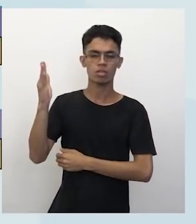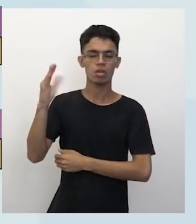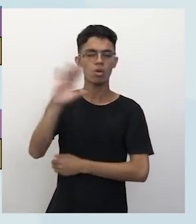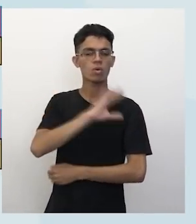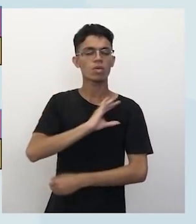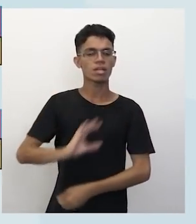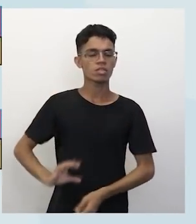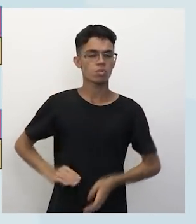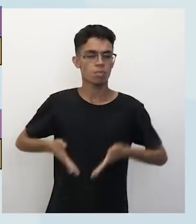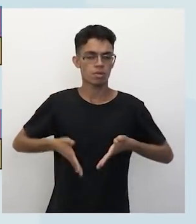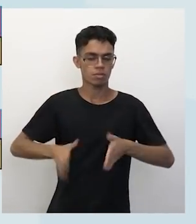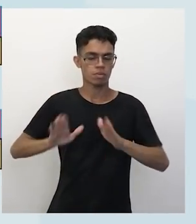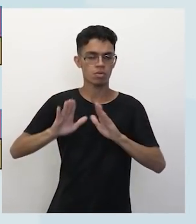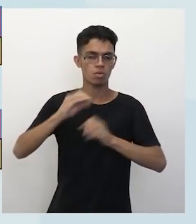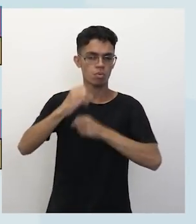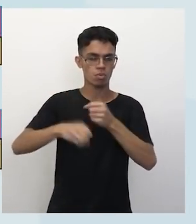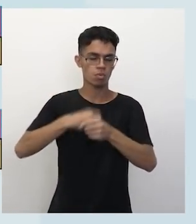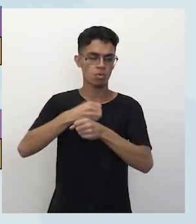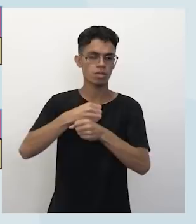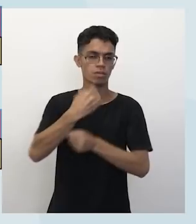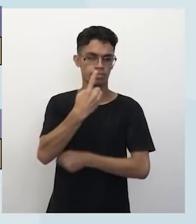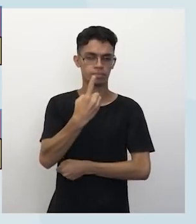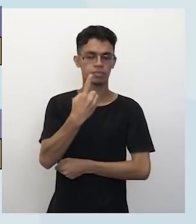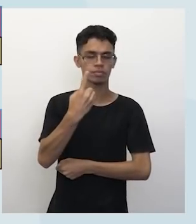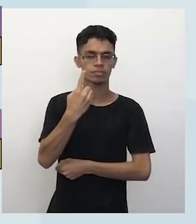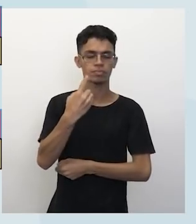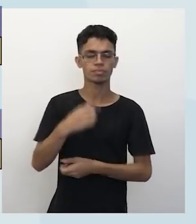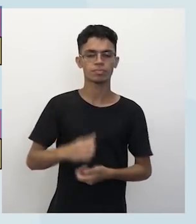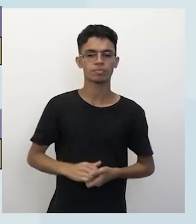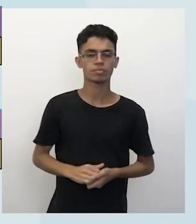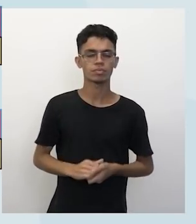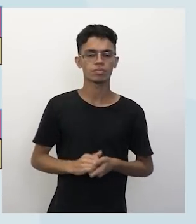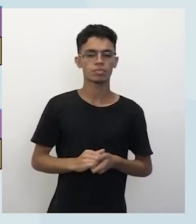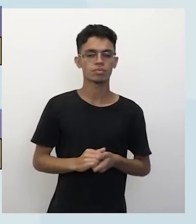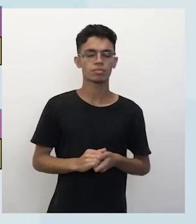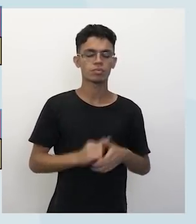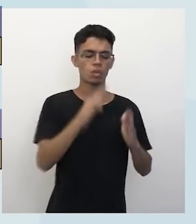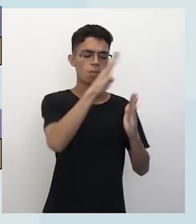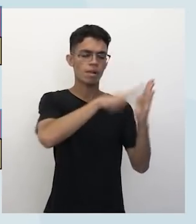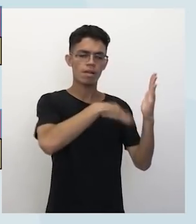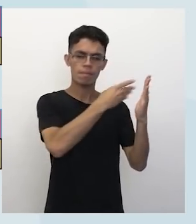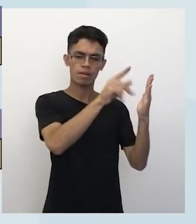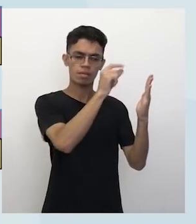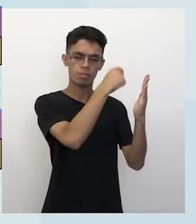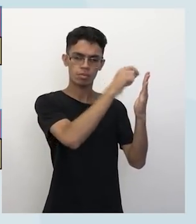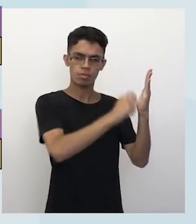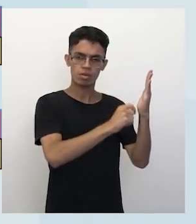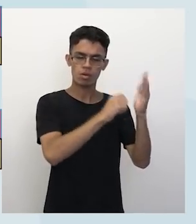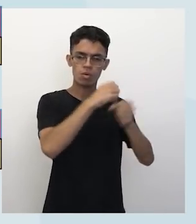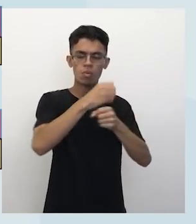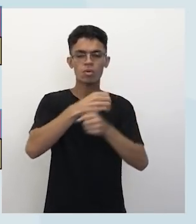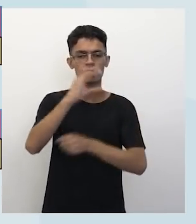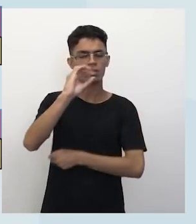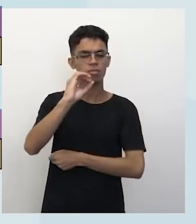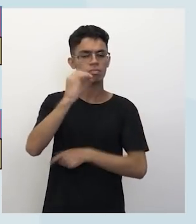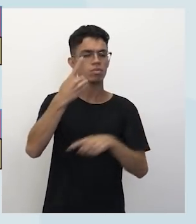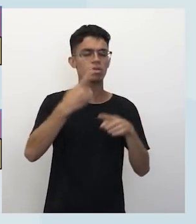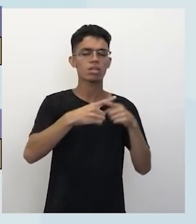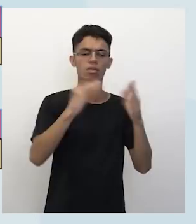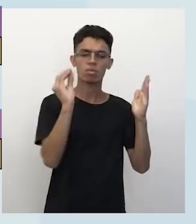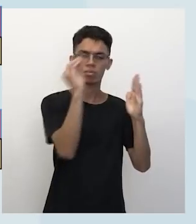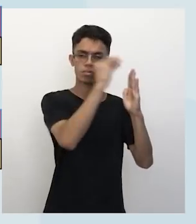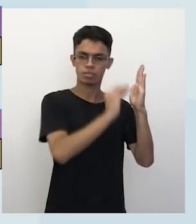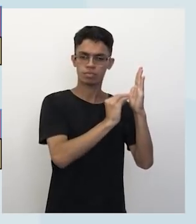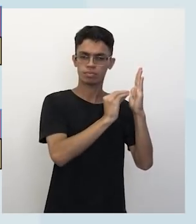Cristo, ano 1. Mas por que que eles não marcaram o ano 0? Por que será que eles não marcaram o ano